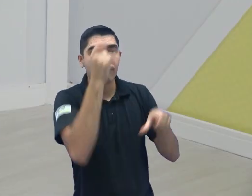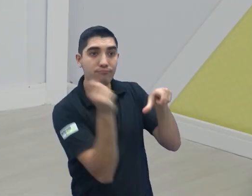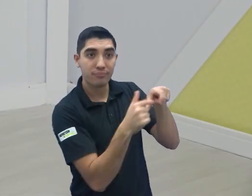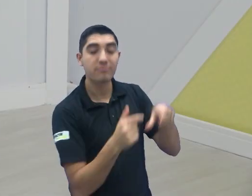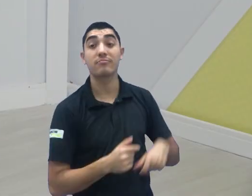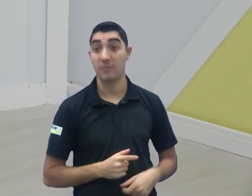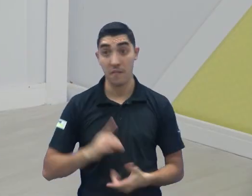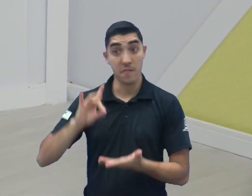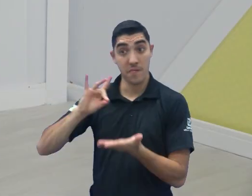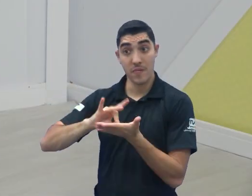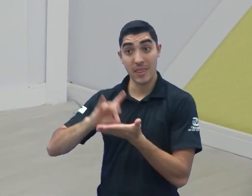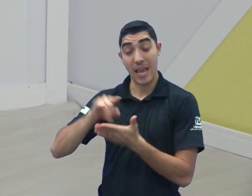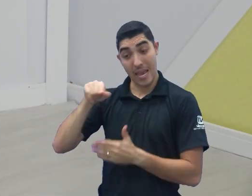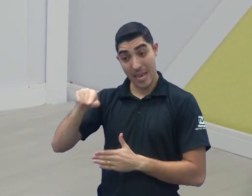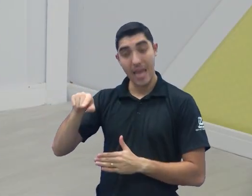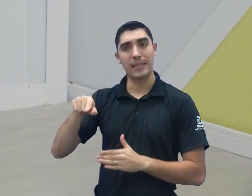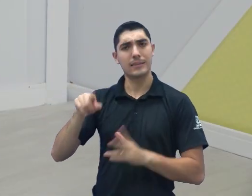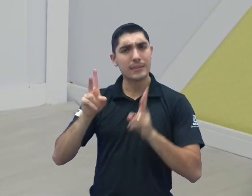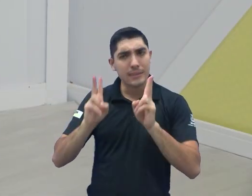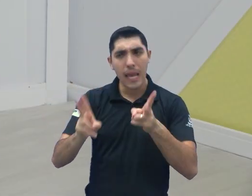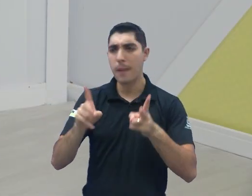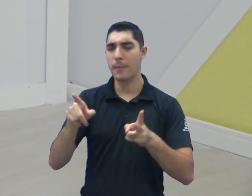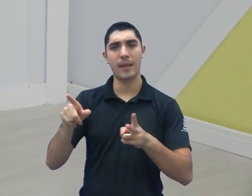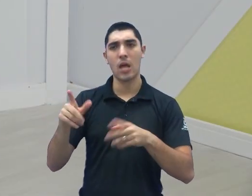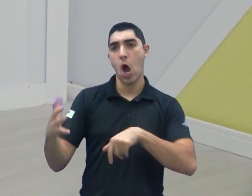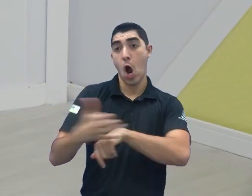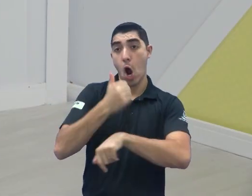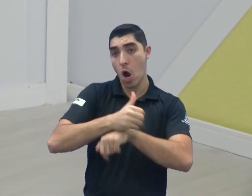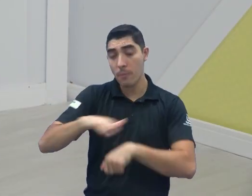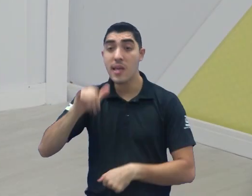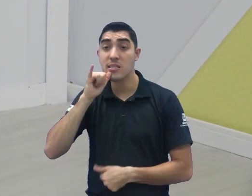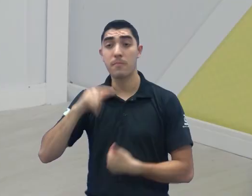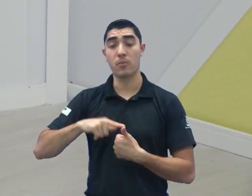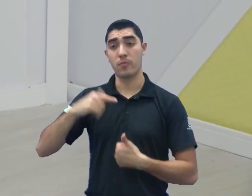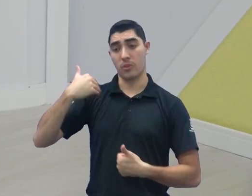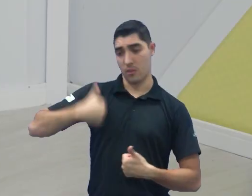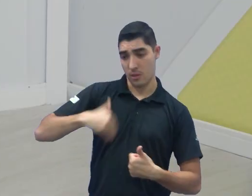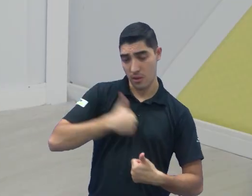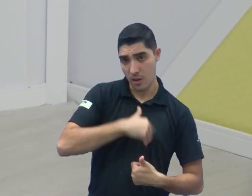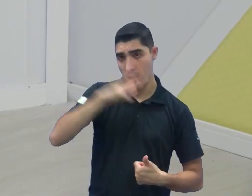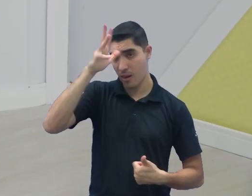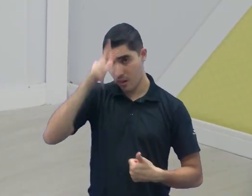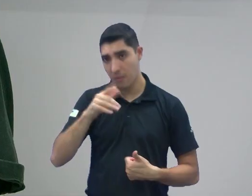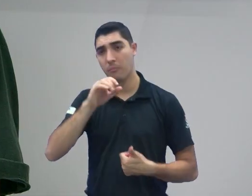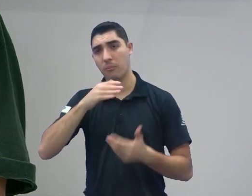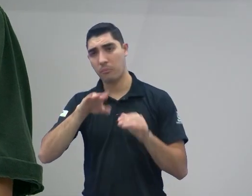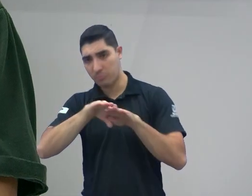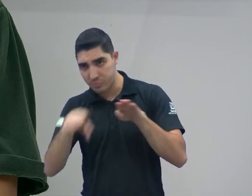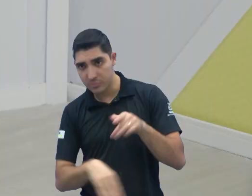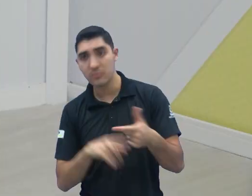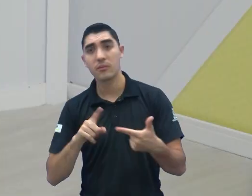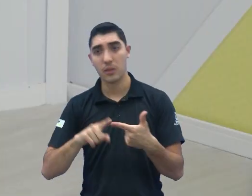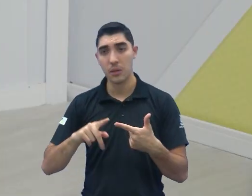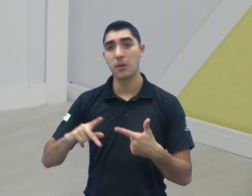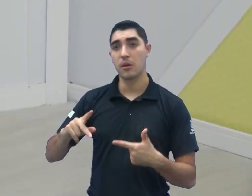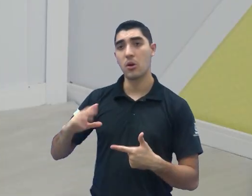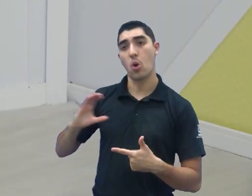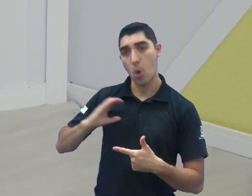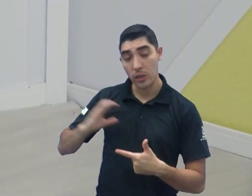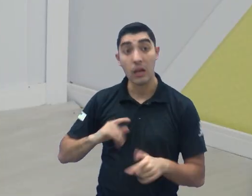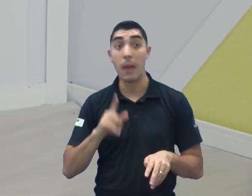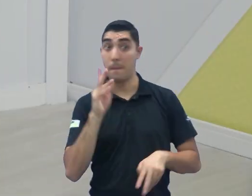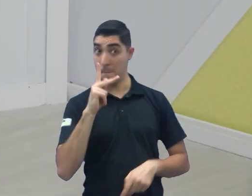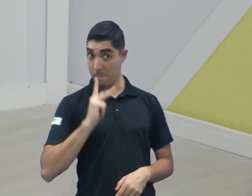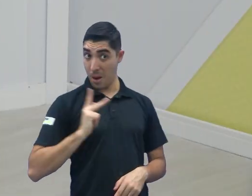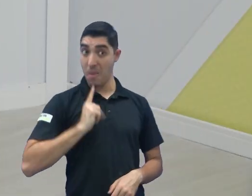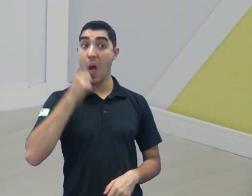essa copinha que todo ano tem surpresa, como eu falei na abertura, o Atlético Mineiro caiu também, o Corinthians caiu, enfim. Palmeiras quase rodou ontem. Palmeiras também,